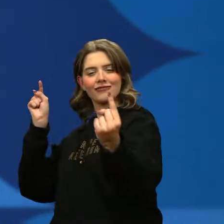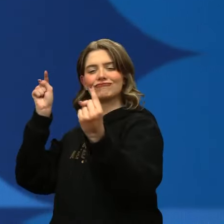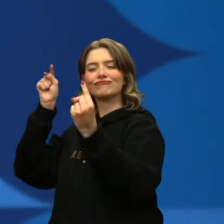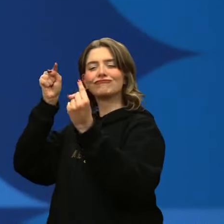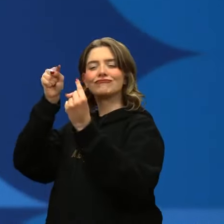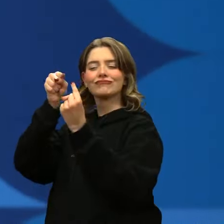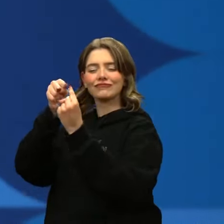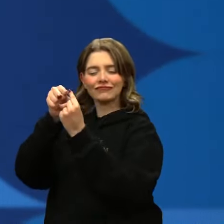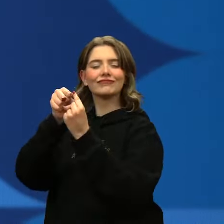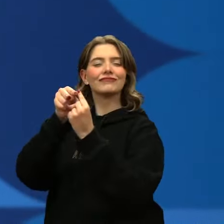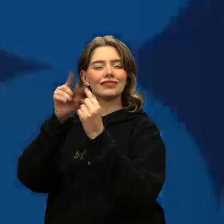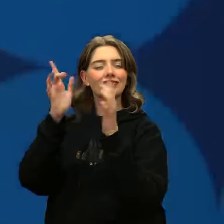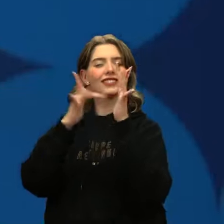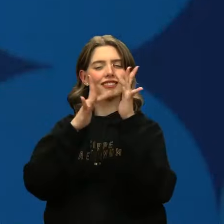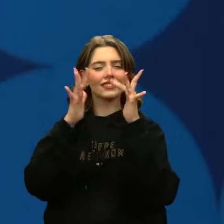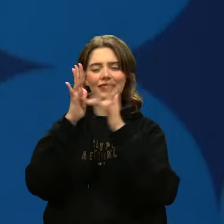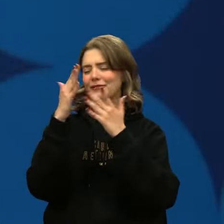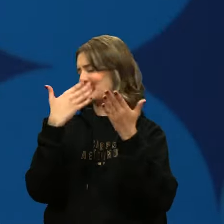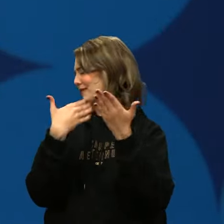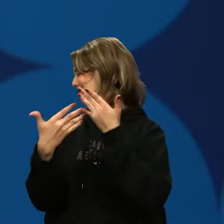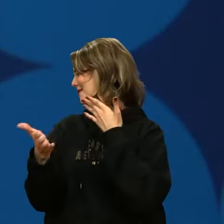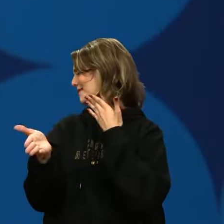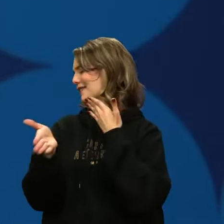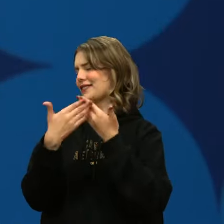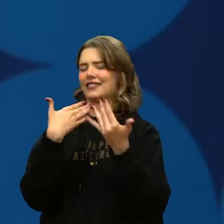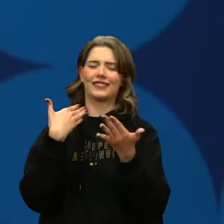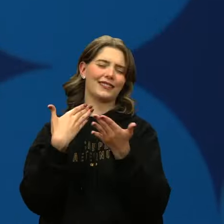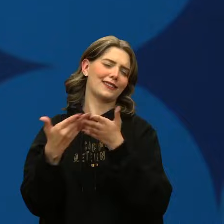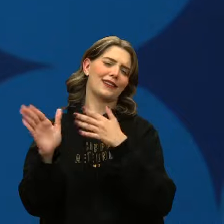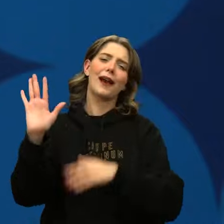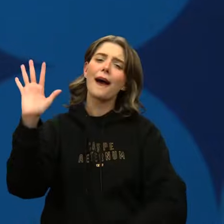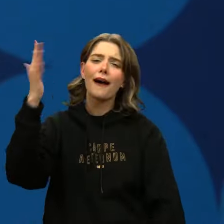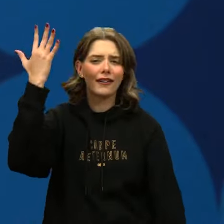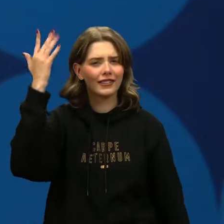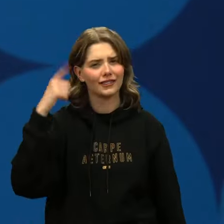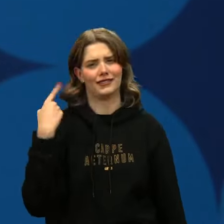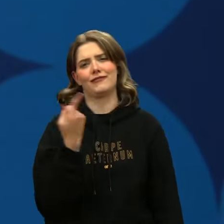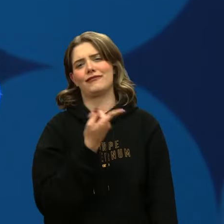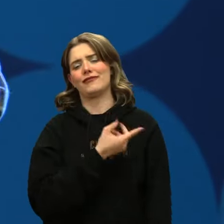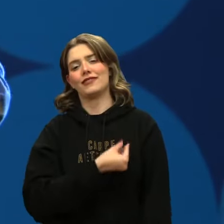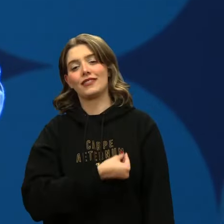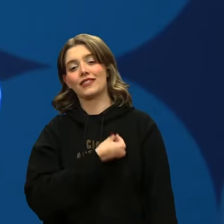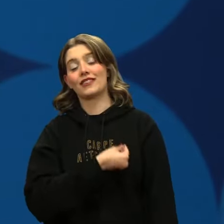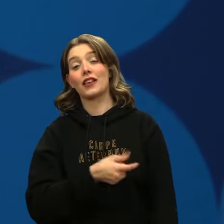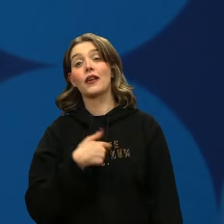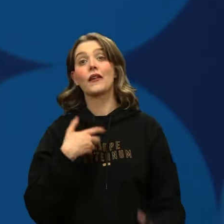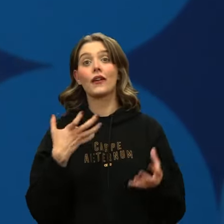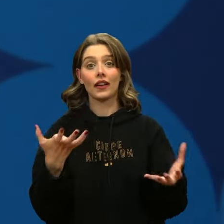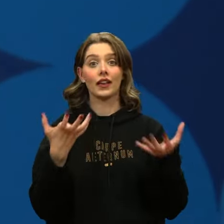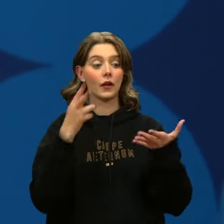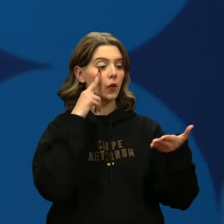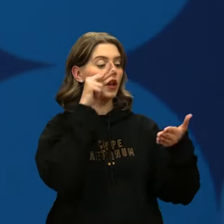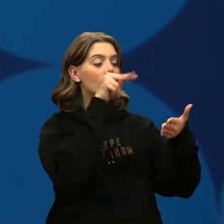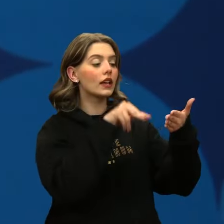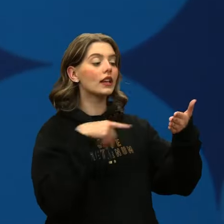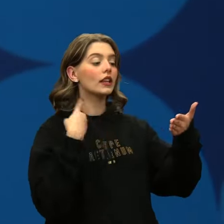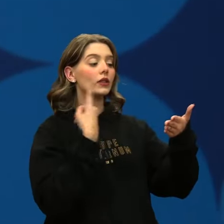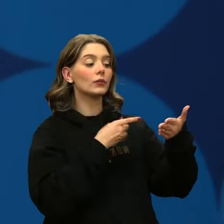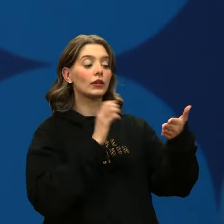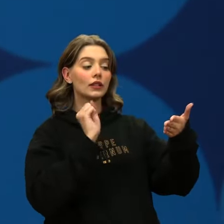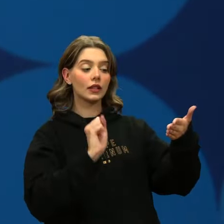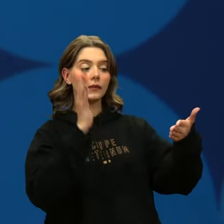Jesus, independente da situação pela qual está passando. E eu quero olhar para esse texto e entender